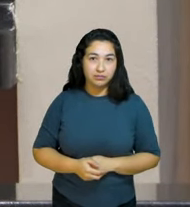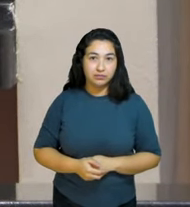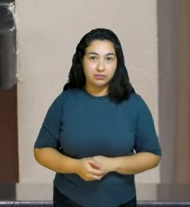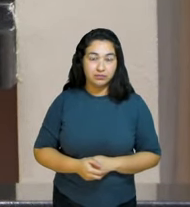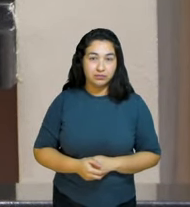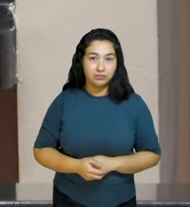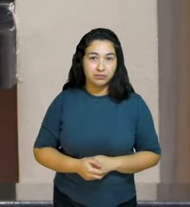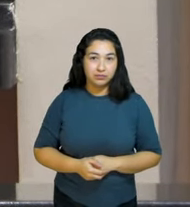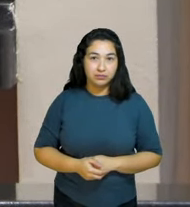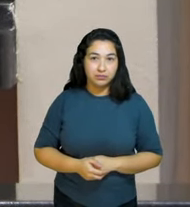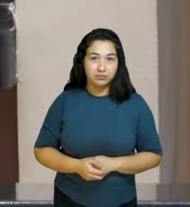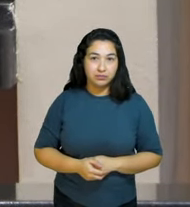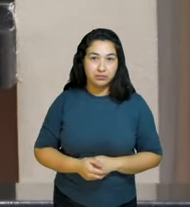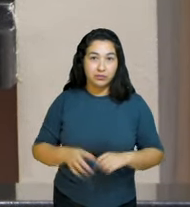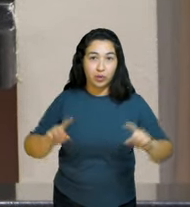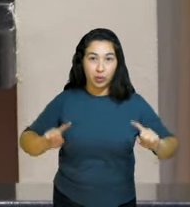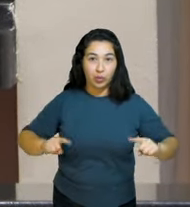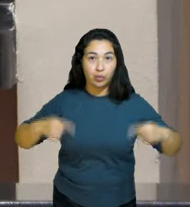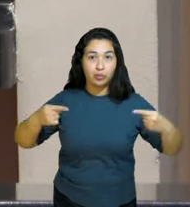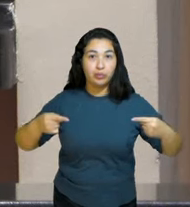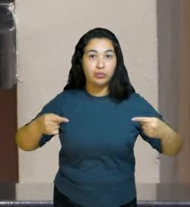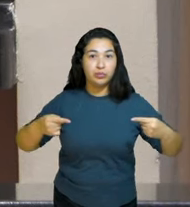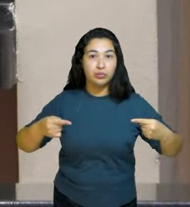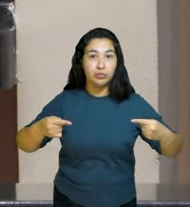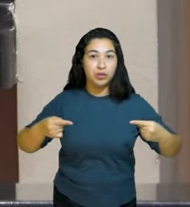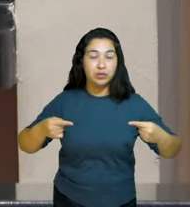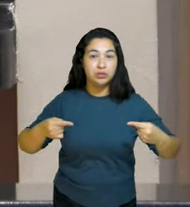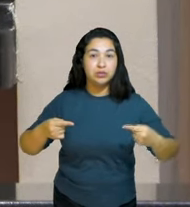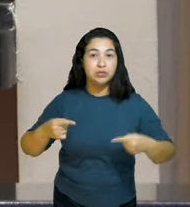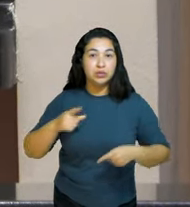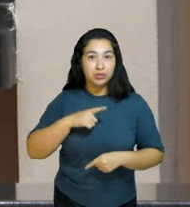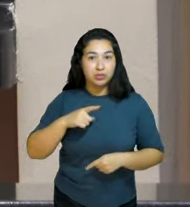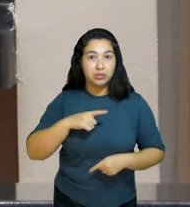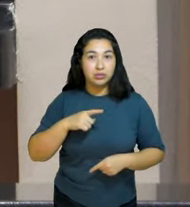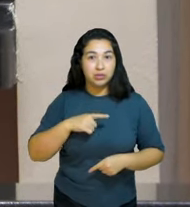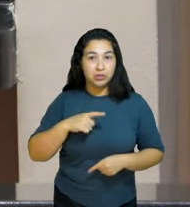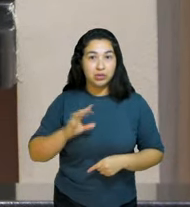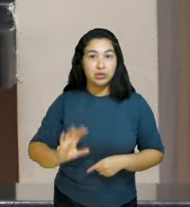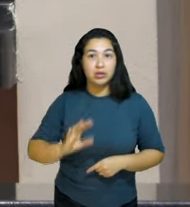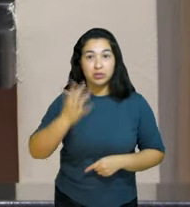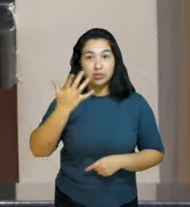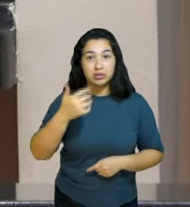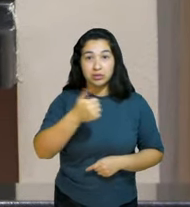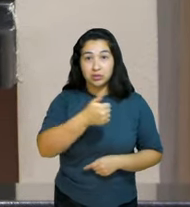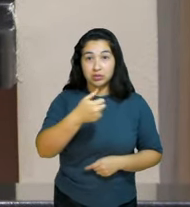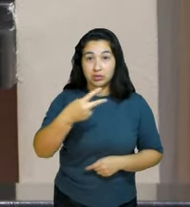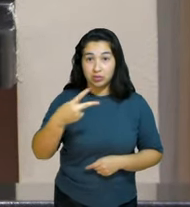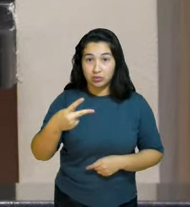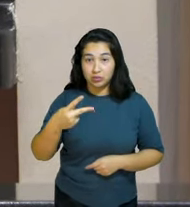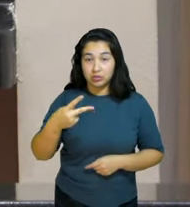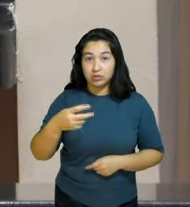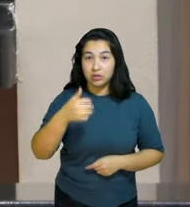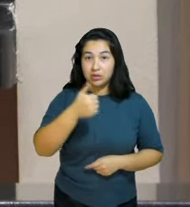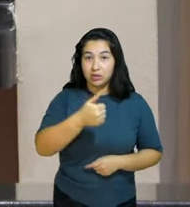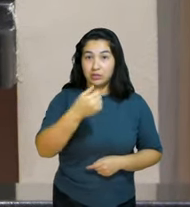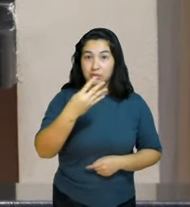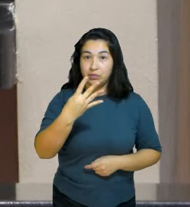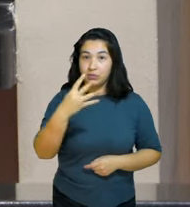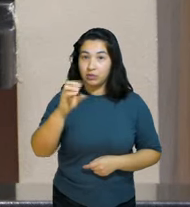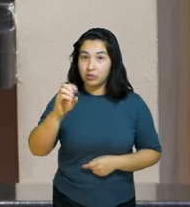Sobre as competições, 2/3 delas aconteceram, né? 12 modalidades estavam lá, 1.400 atletas estavam